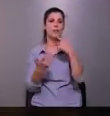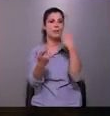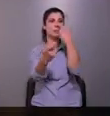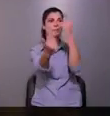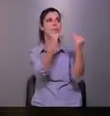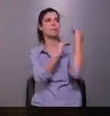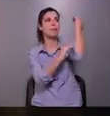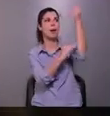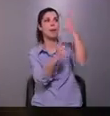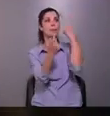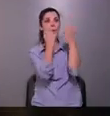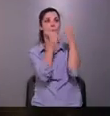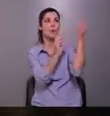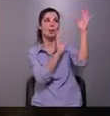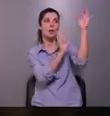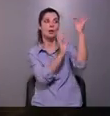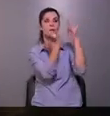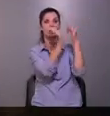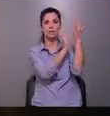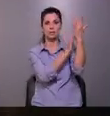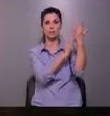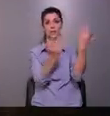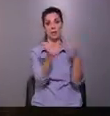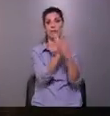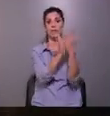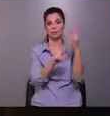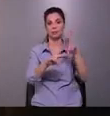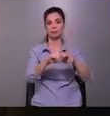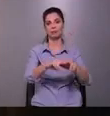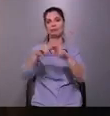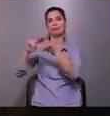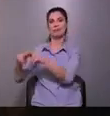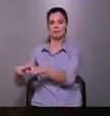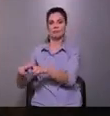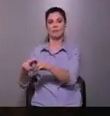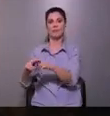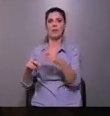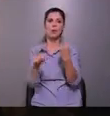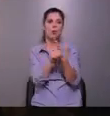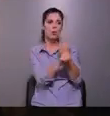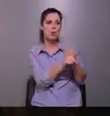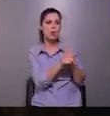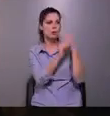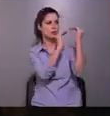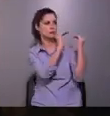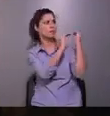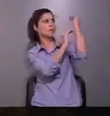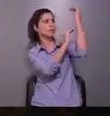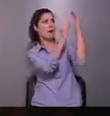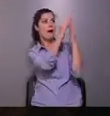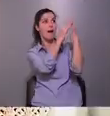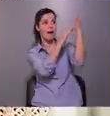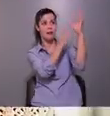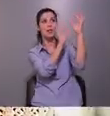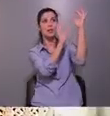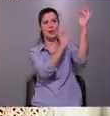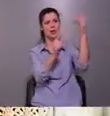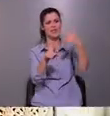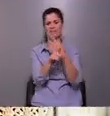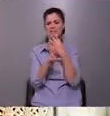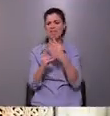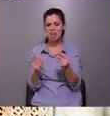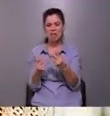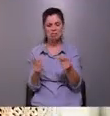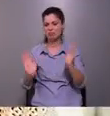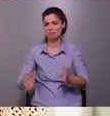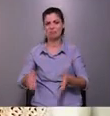is above, not of what is on earth. For you have died, and your life is hidden with Christ in